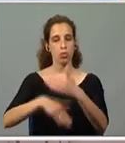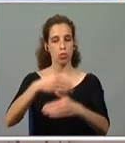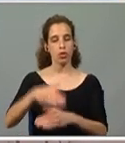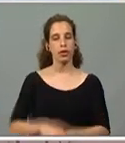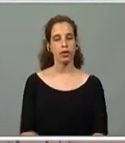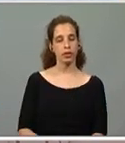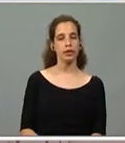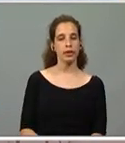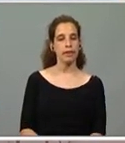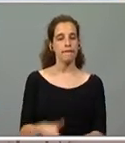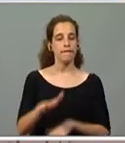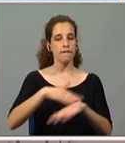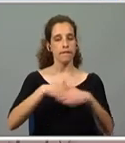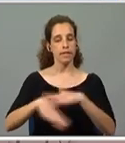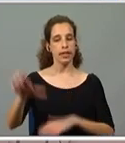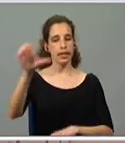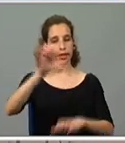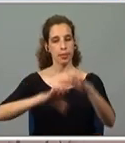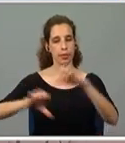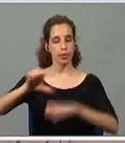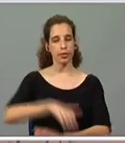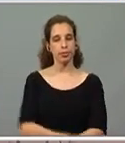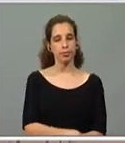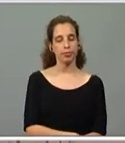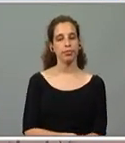separação magnética realizado no laboratório.